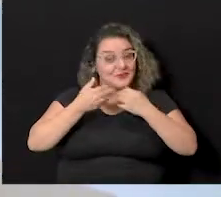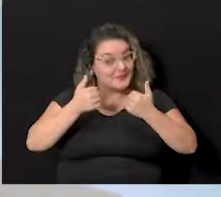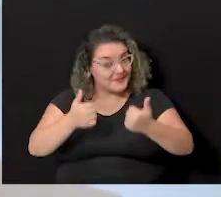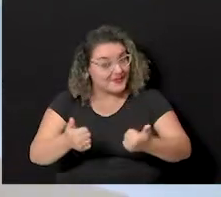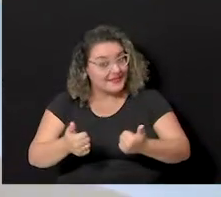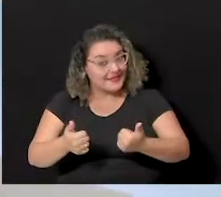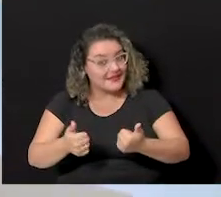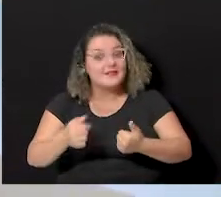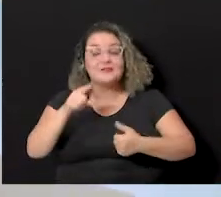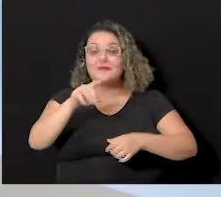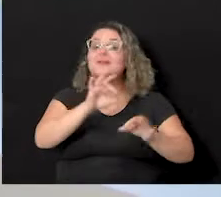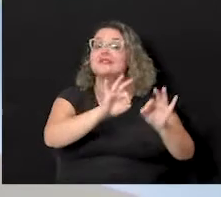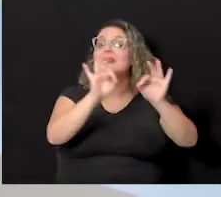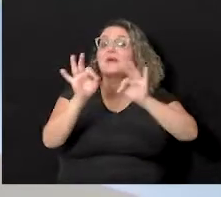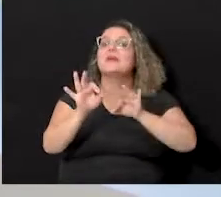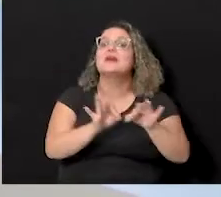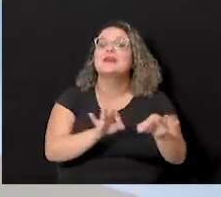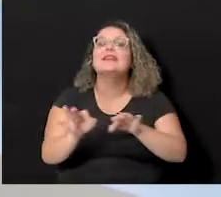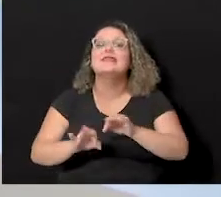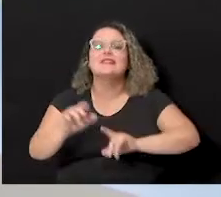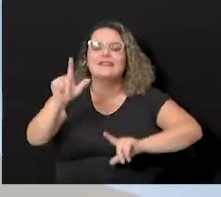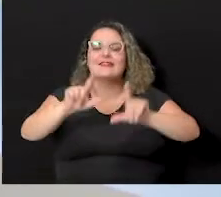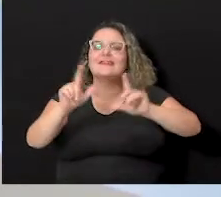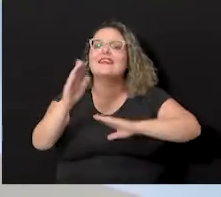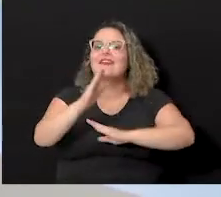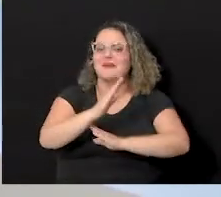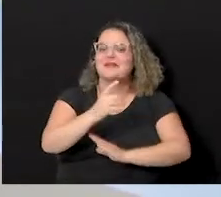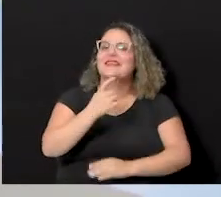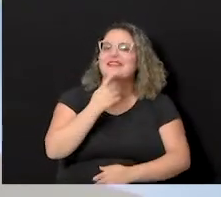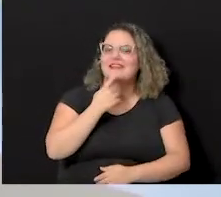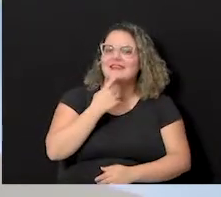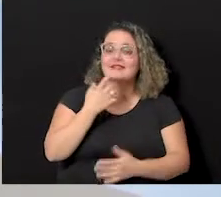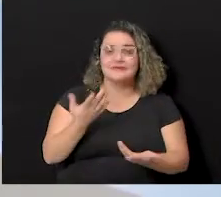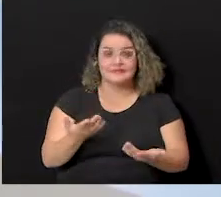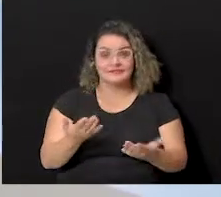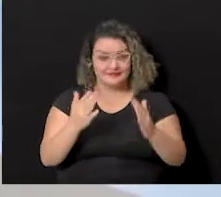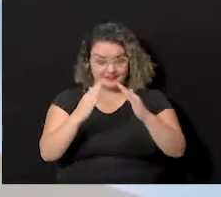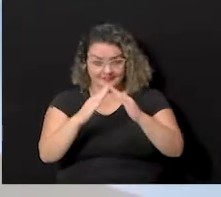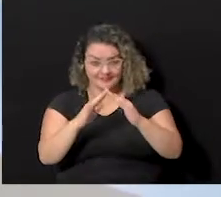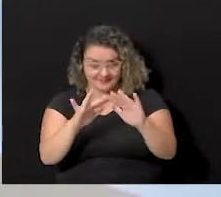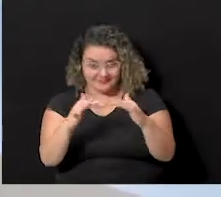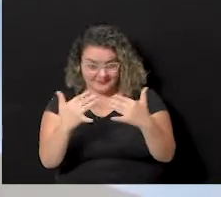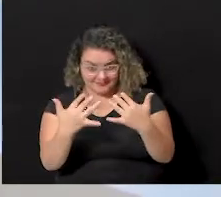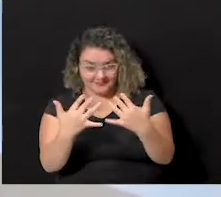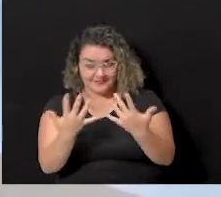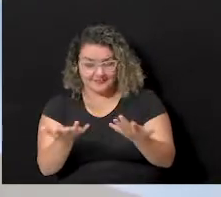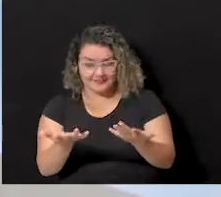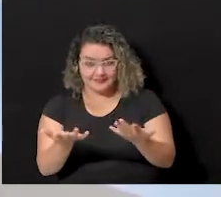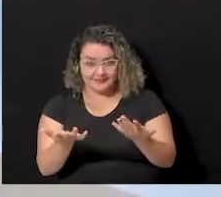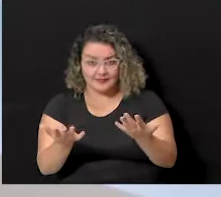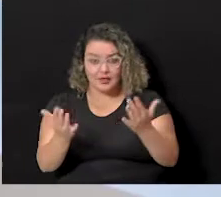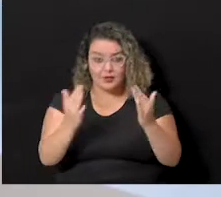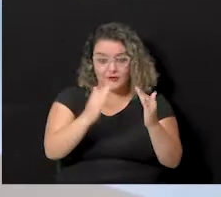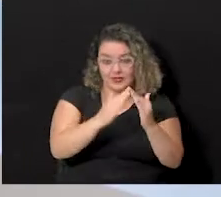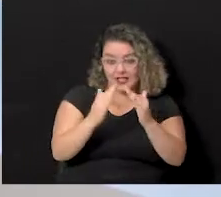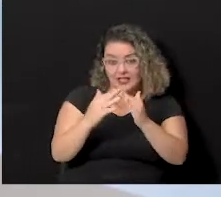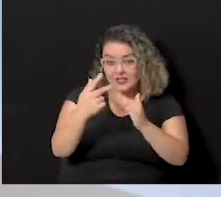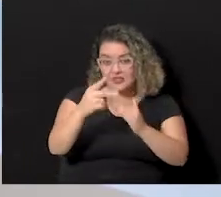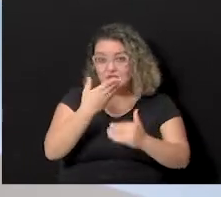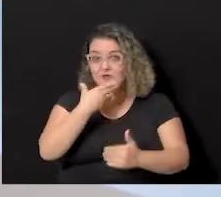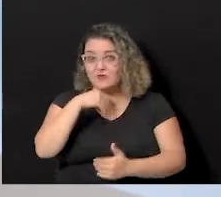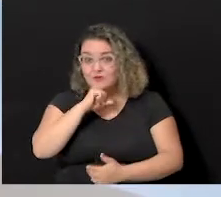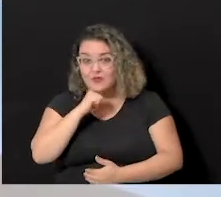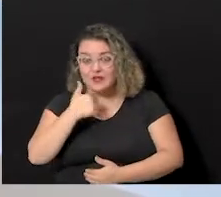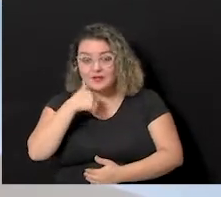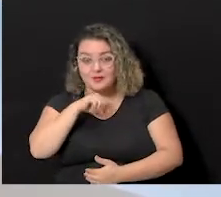tudo bom? Você está aí acompanhando a programação da TV Câmara Campinas? Está vendo de casa, da sua própria casa ou da casa dos seus pais, da